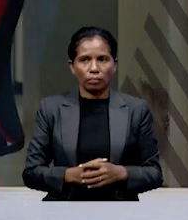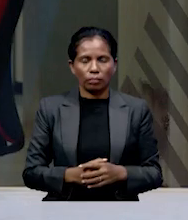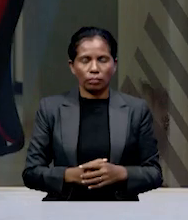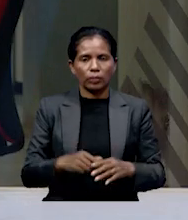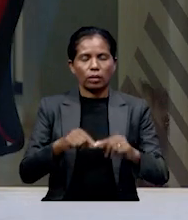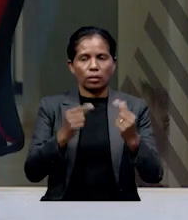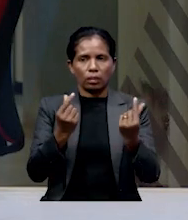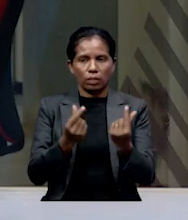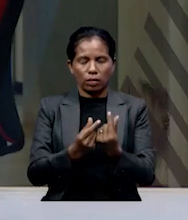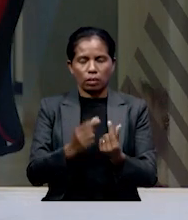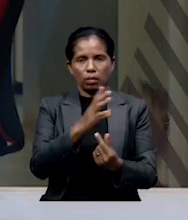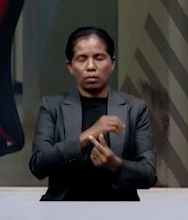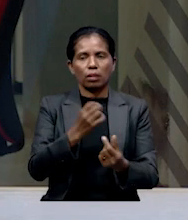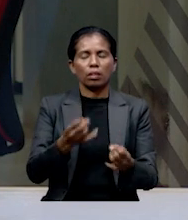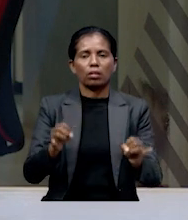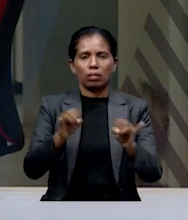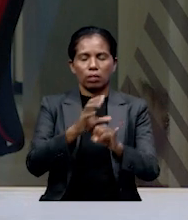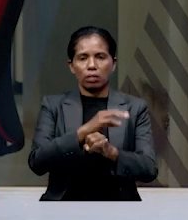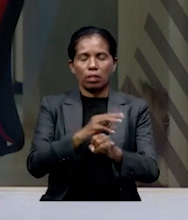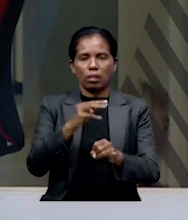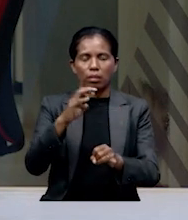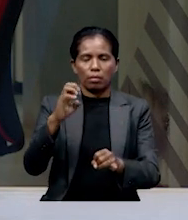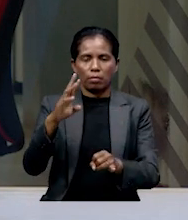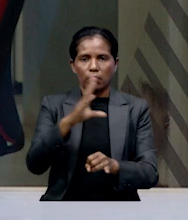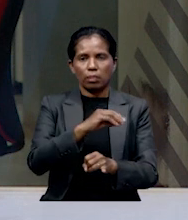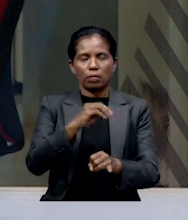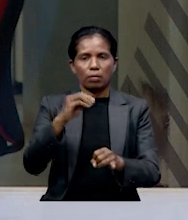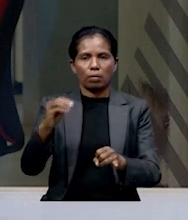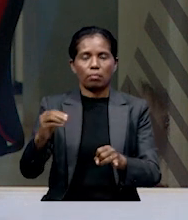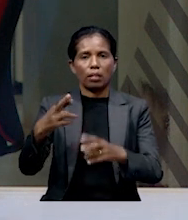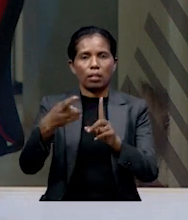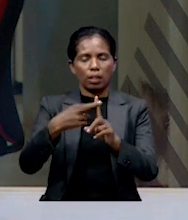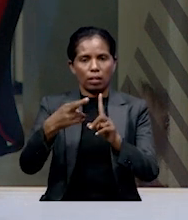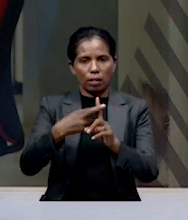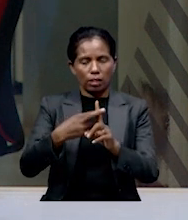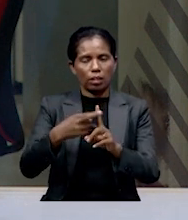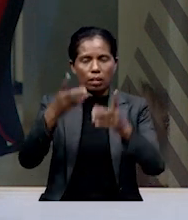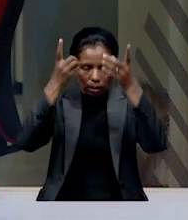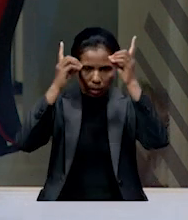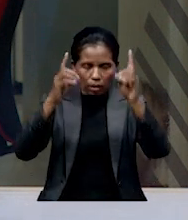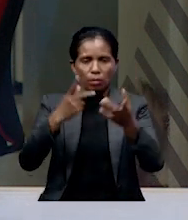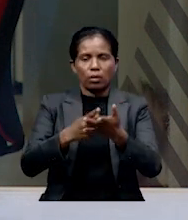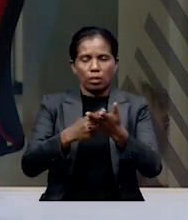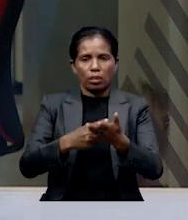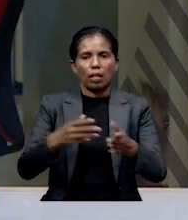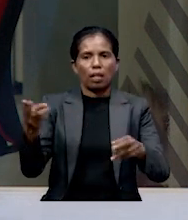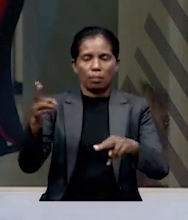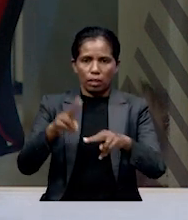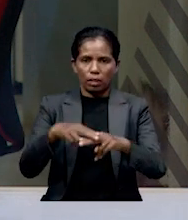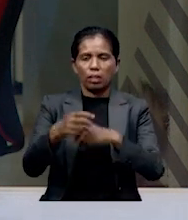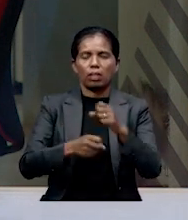Equipa Conjunta da Inspeção Construção Memorial Massacre Santa Cruz decide projeto neste ano de Tantinanguida.